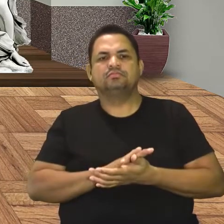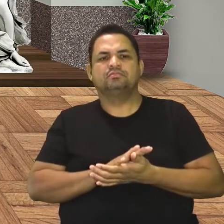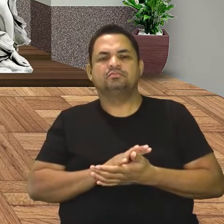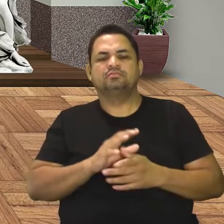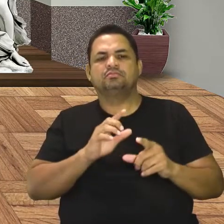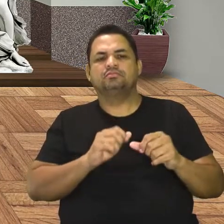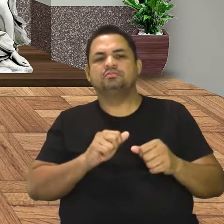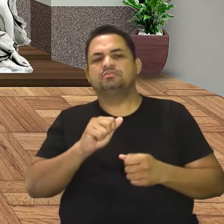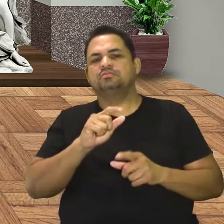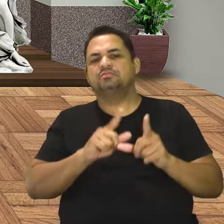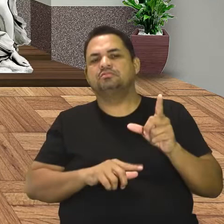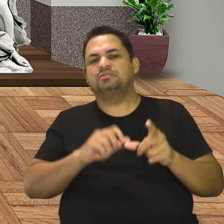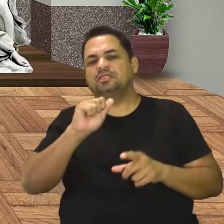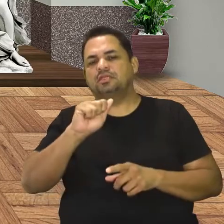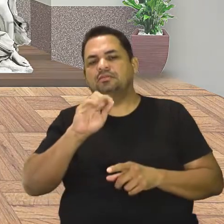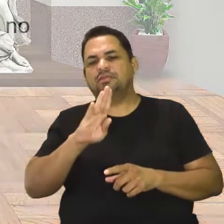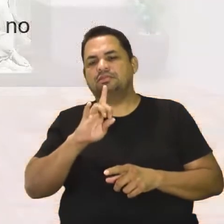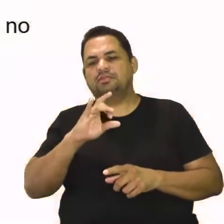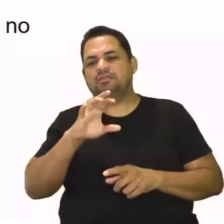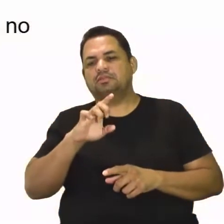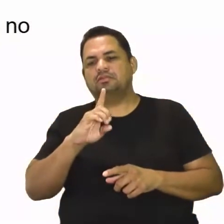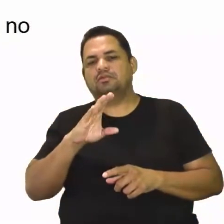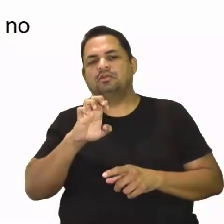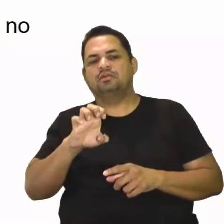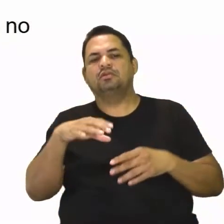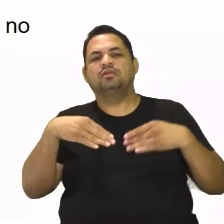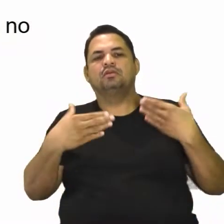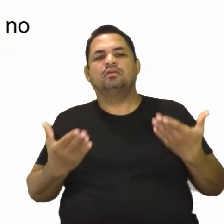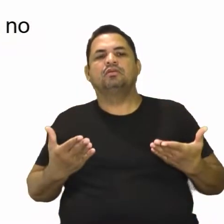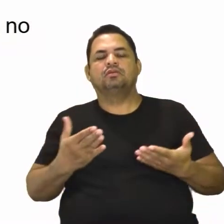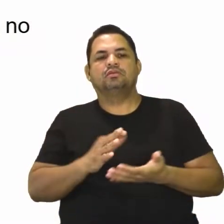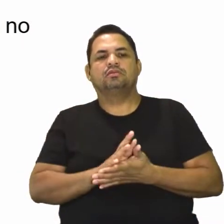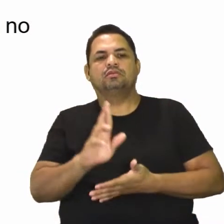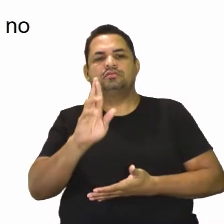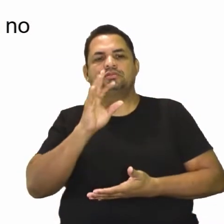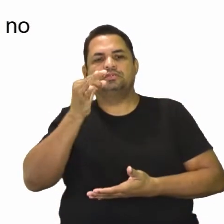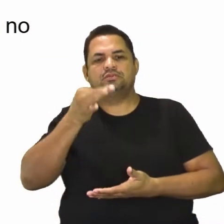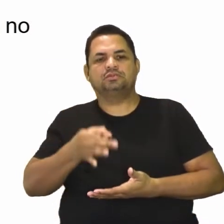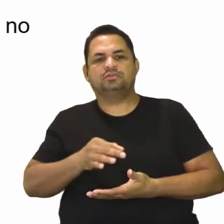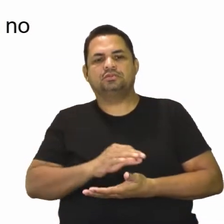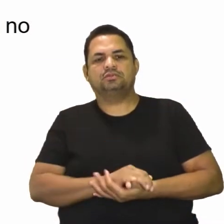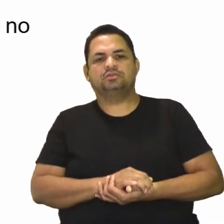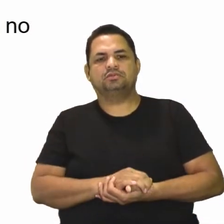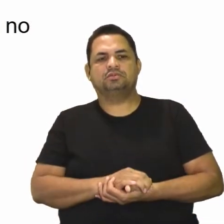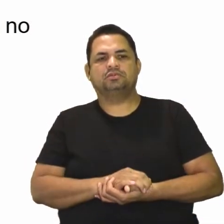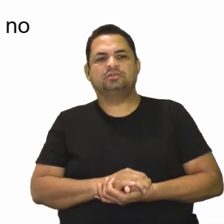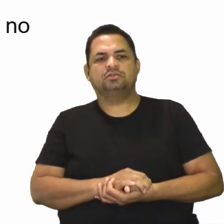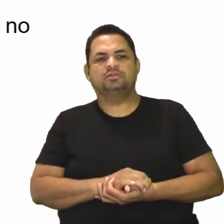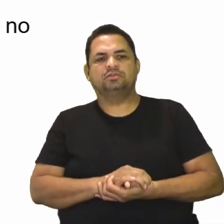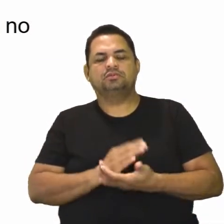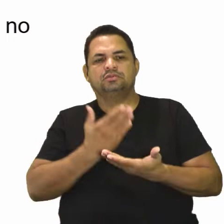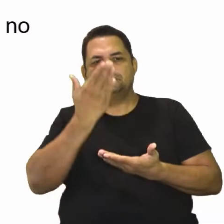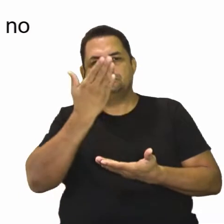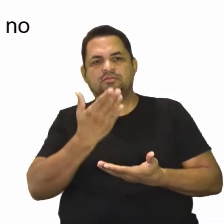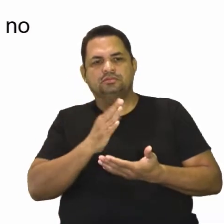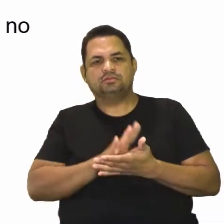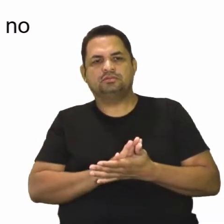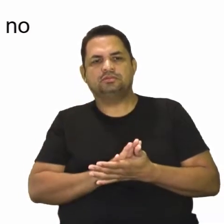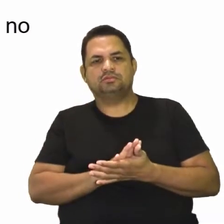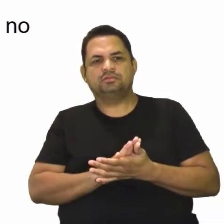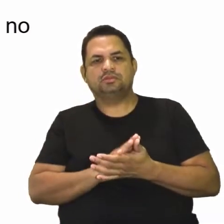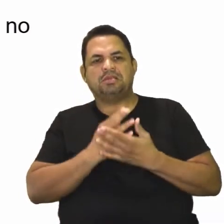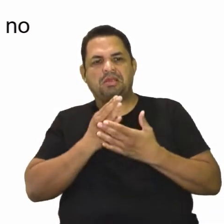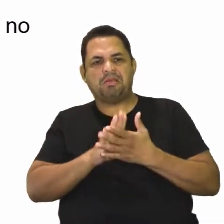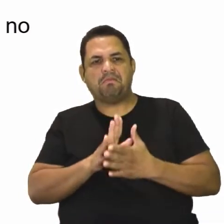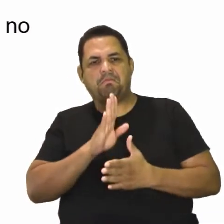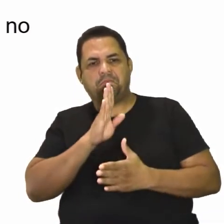Letra A, B, C, D ou E, na tela para vocês. Qual a resposta correta? Repressão e luta armada política de